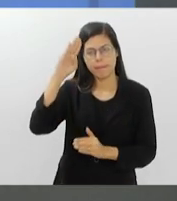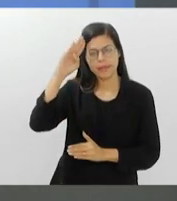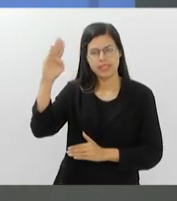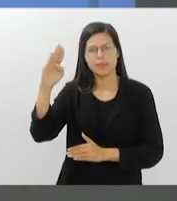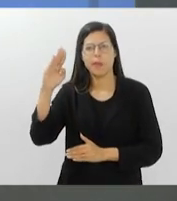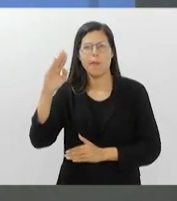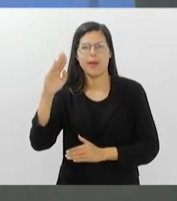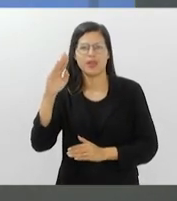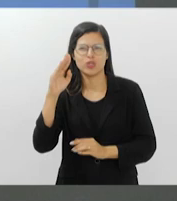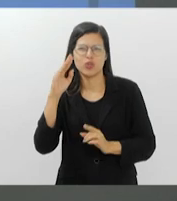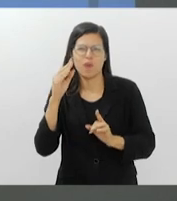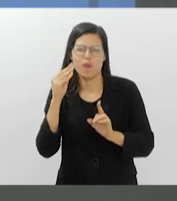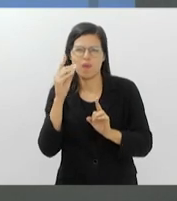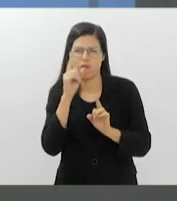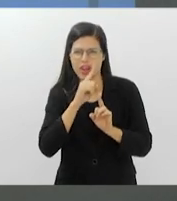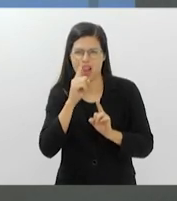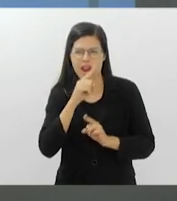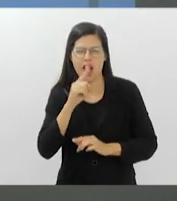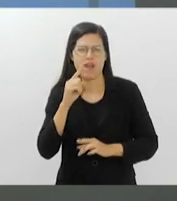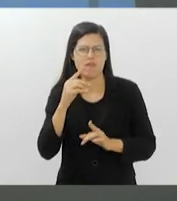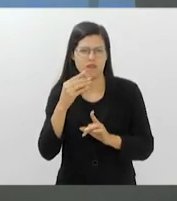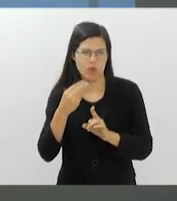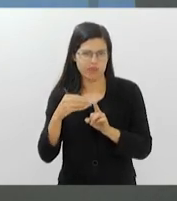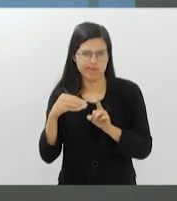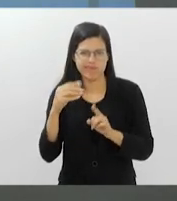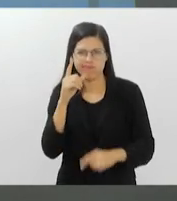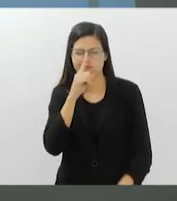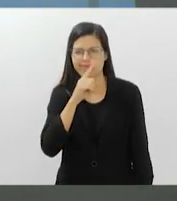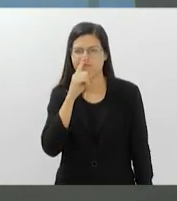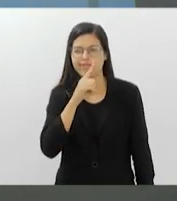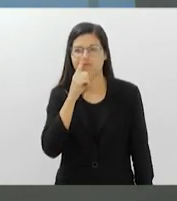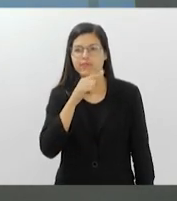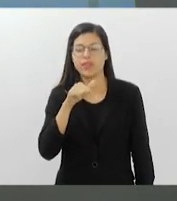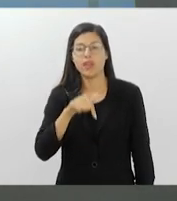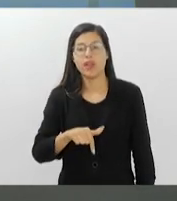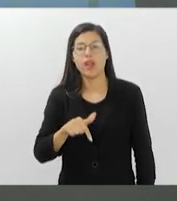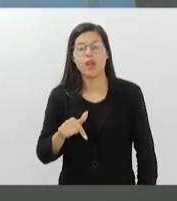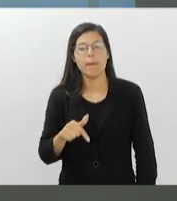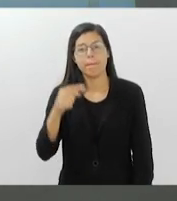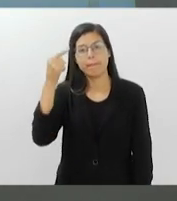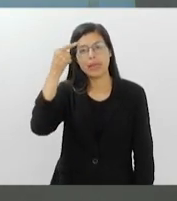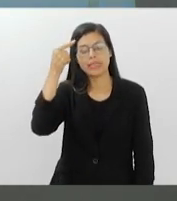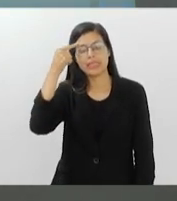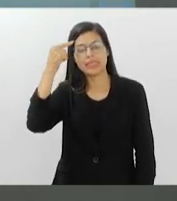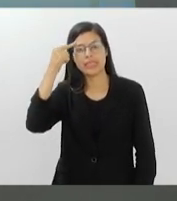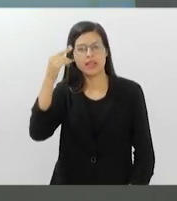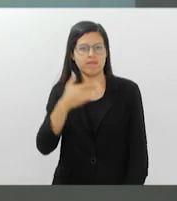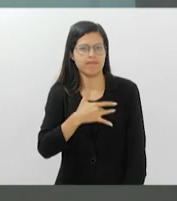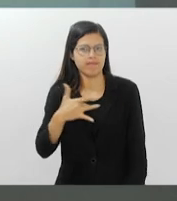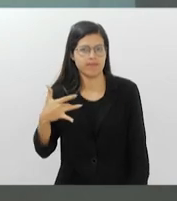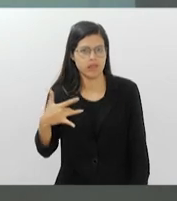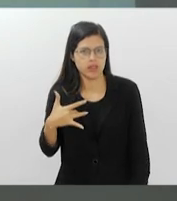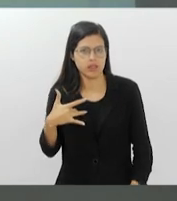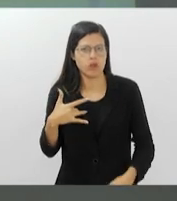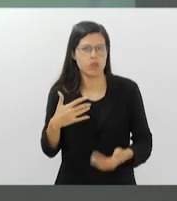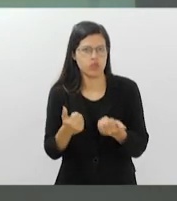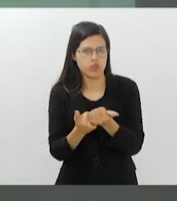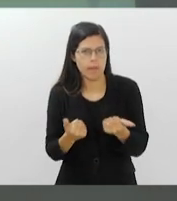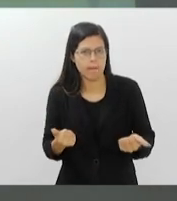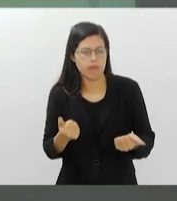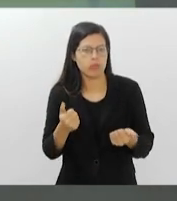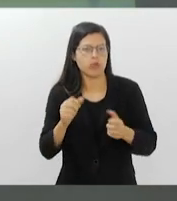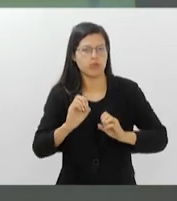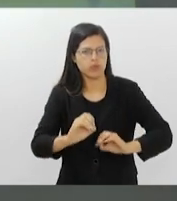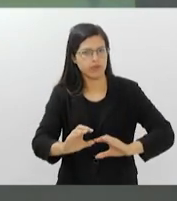vulnerabilizadas e aí reforçar a importância da intersetorialidade né pensar na saúde pensar na assistência na educação